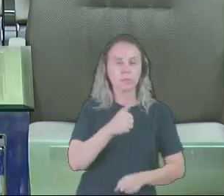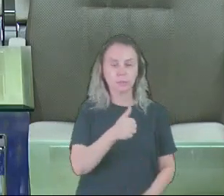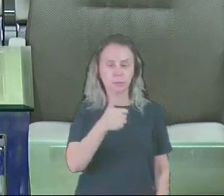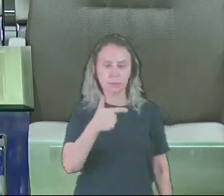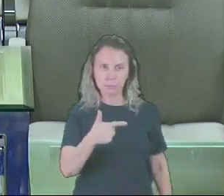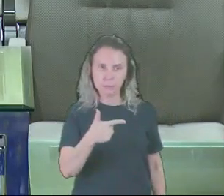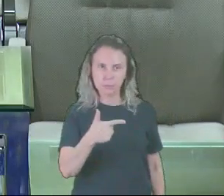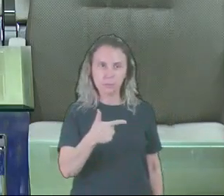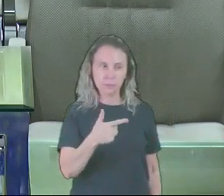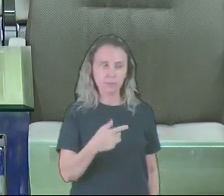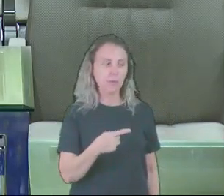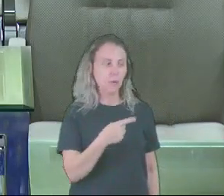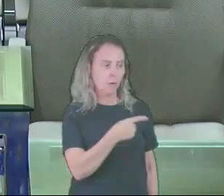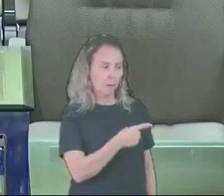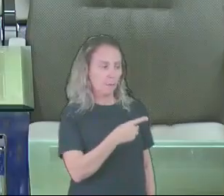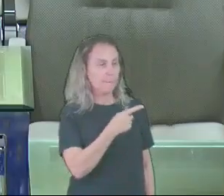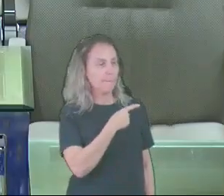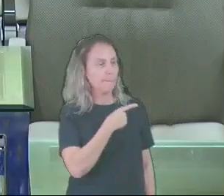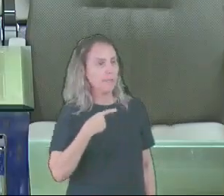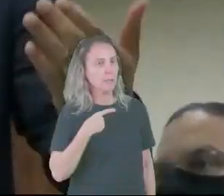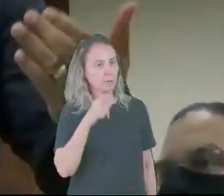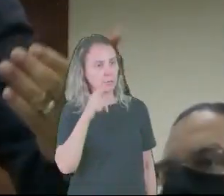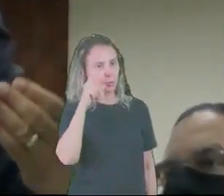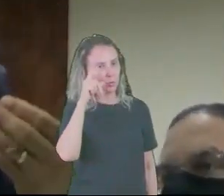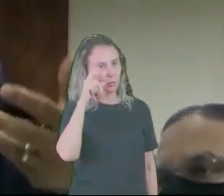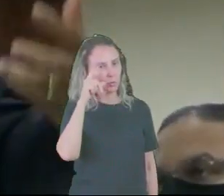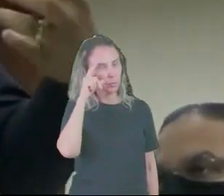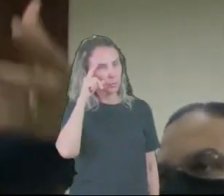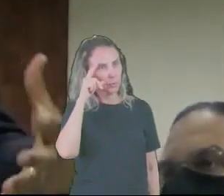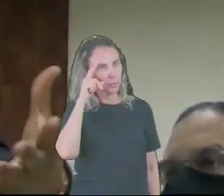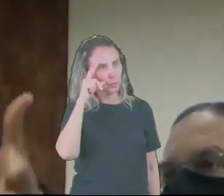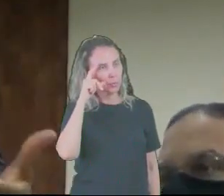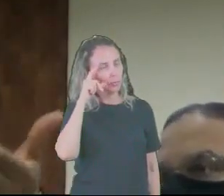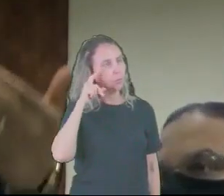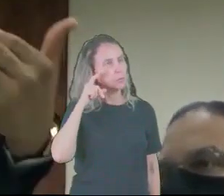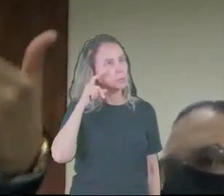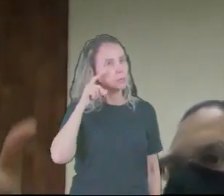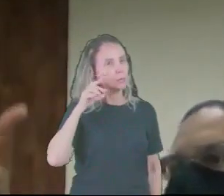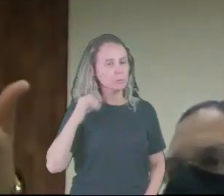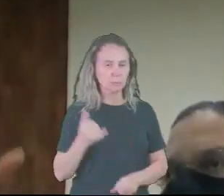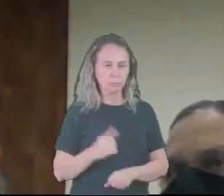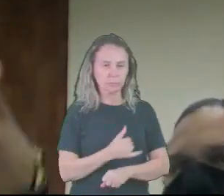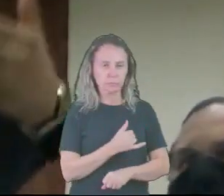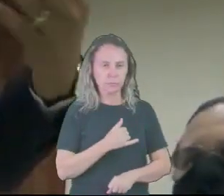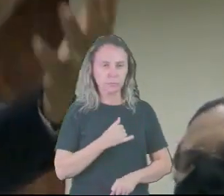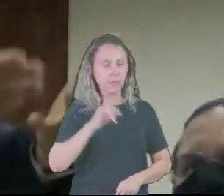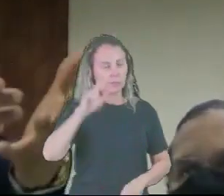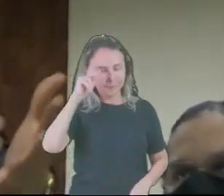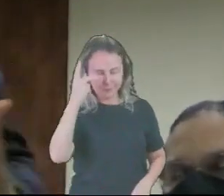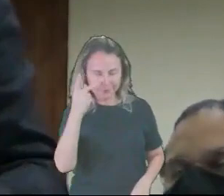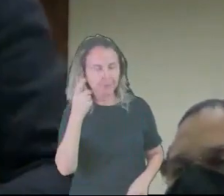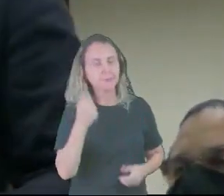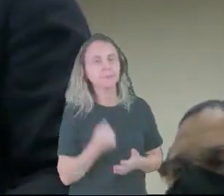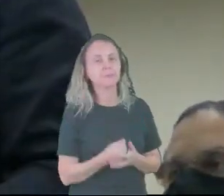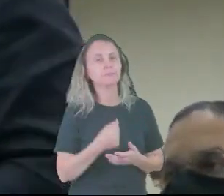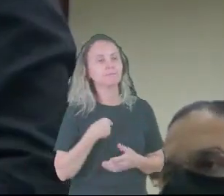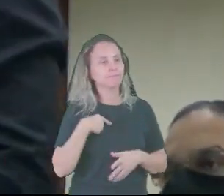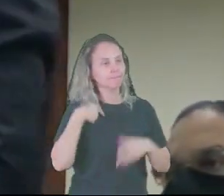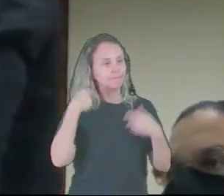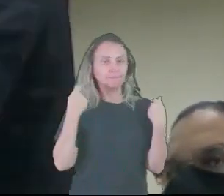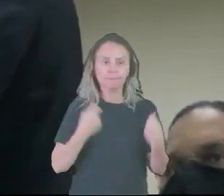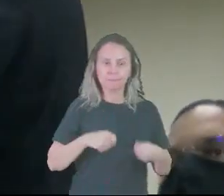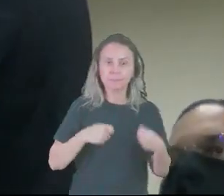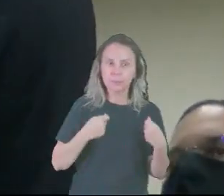área e Militar do direito eu precisei reivindicar pela justiça porque foi a própria empresa que me orientou a isso aí